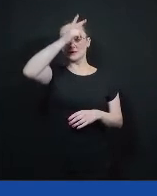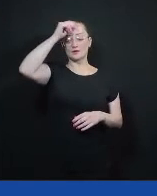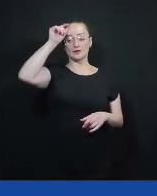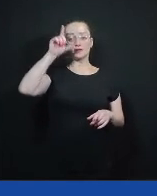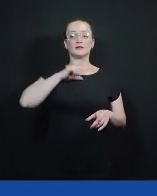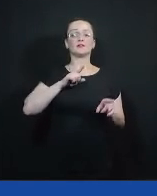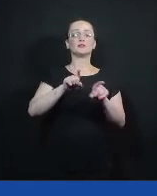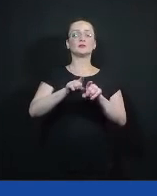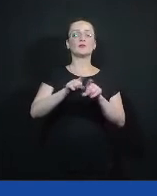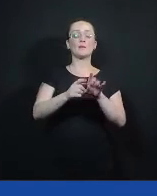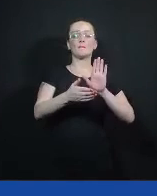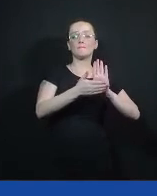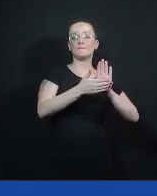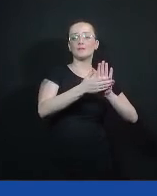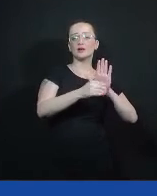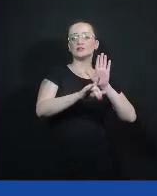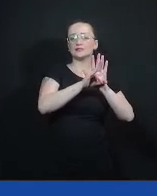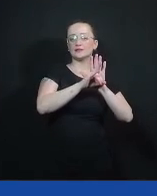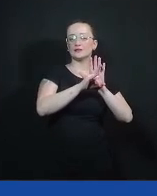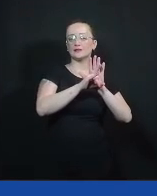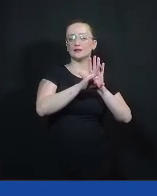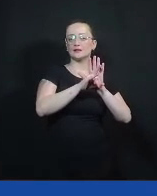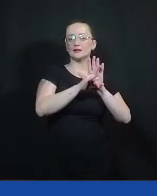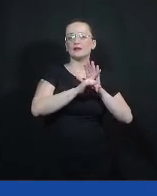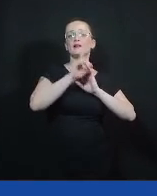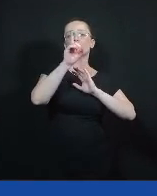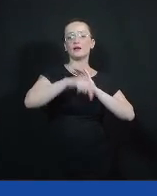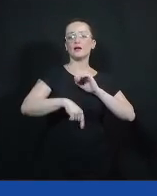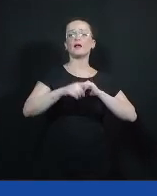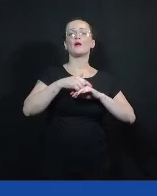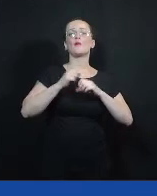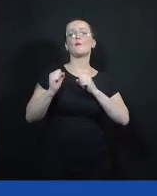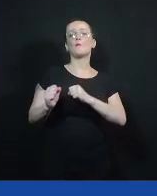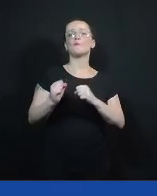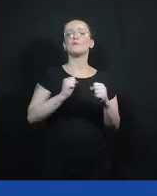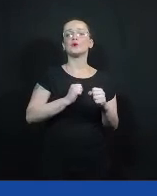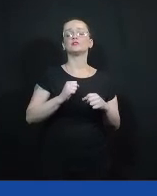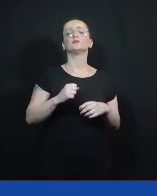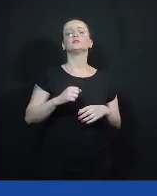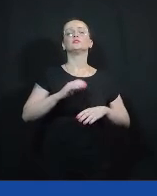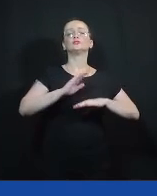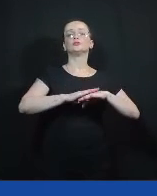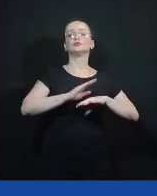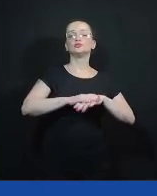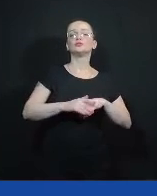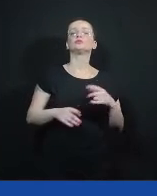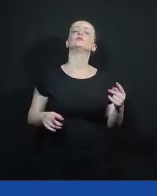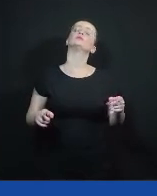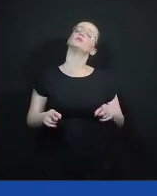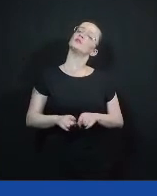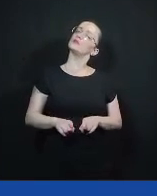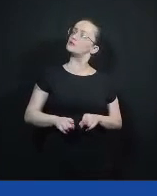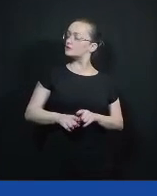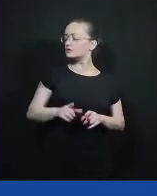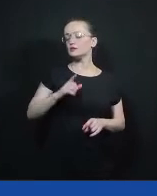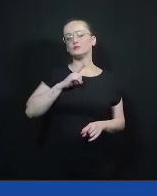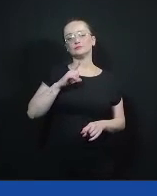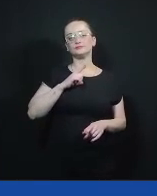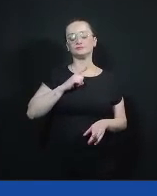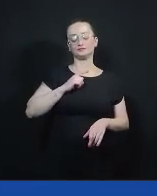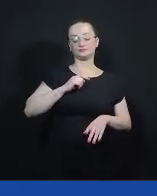têm proposição de leis, também são um ente de poder executivo, também têm